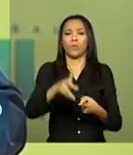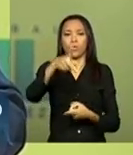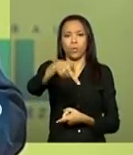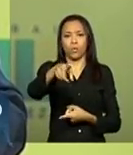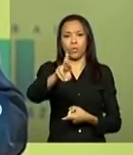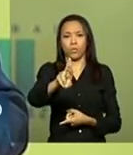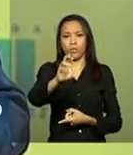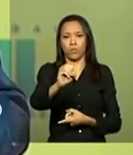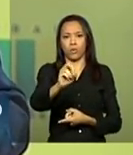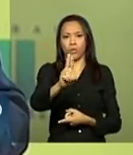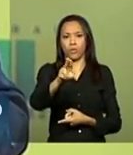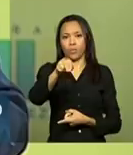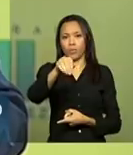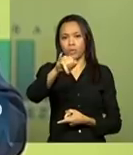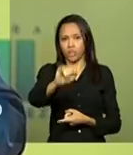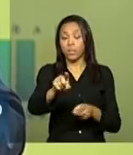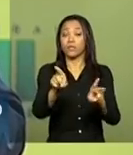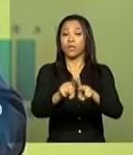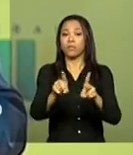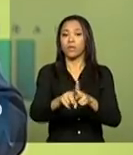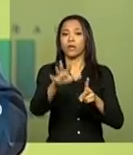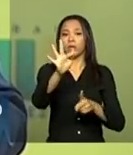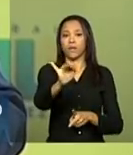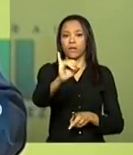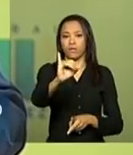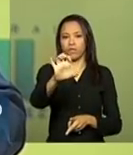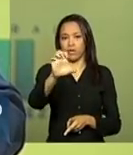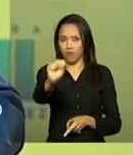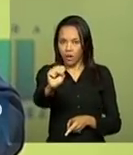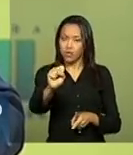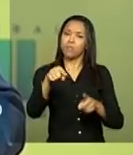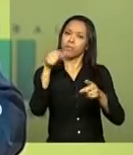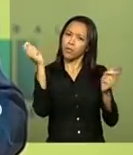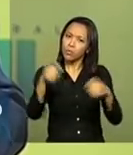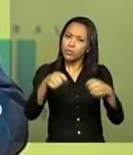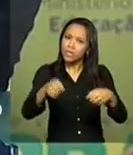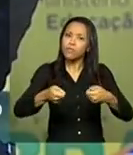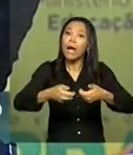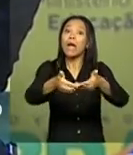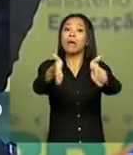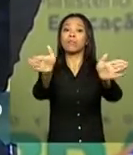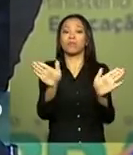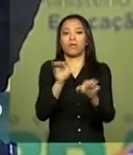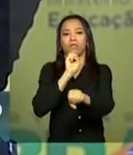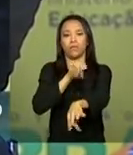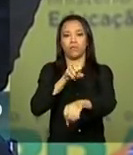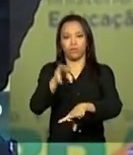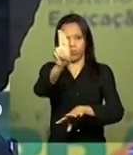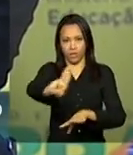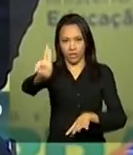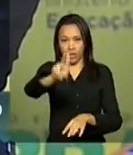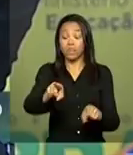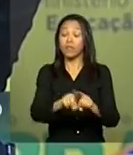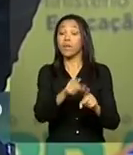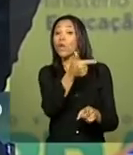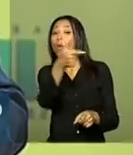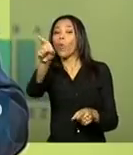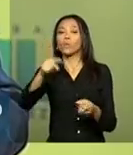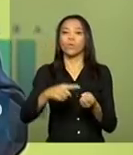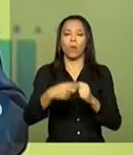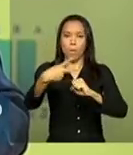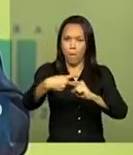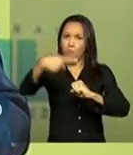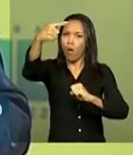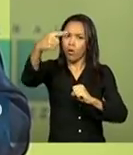instrumentos para fazer com que nós tenhamos acesso à educação superior brasileira. Na pós-graduação, não preciso dizer que a